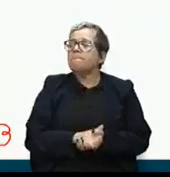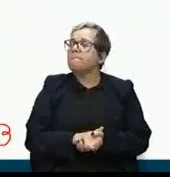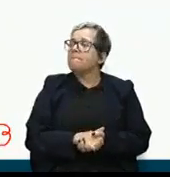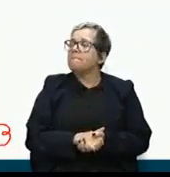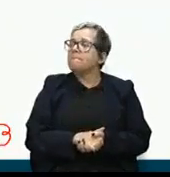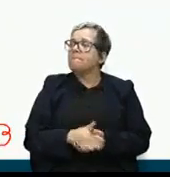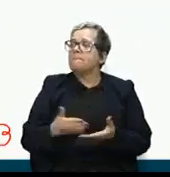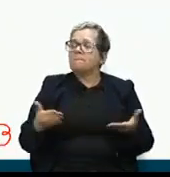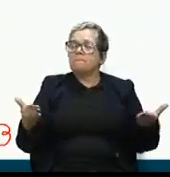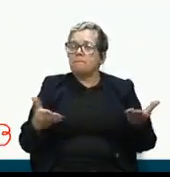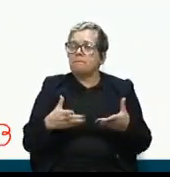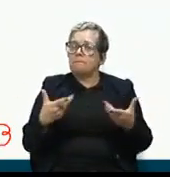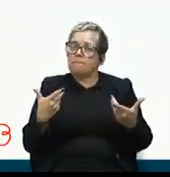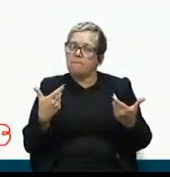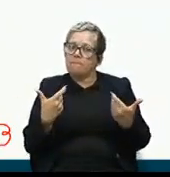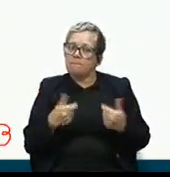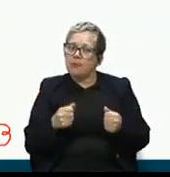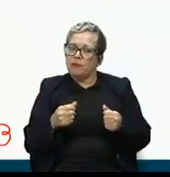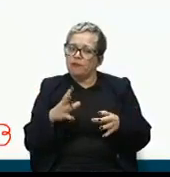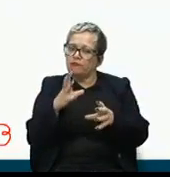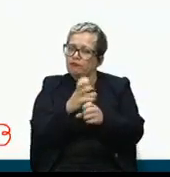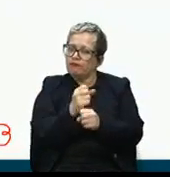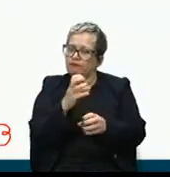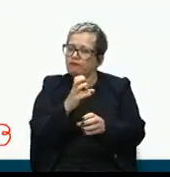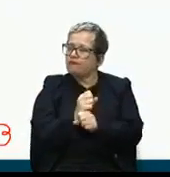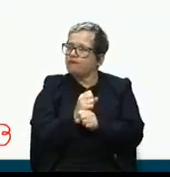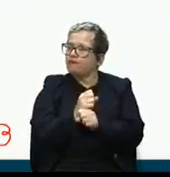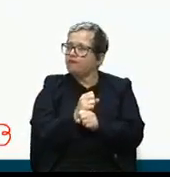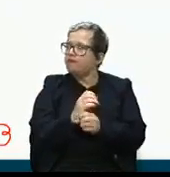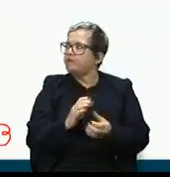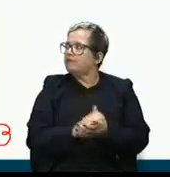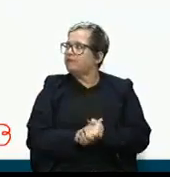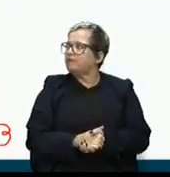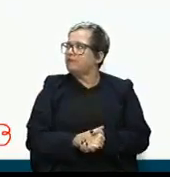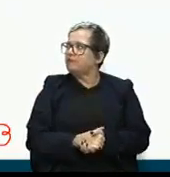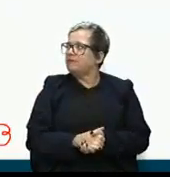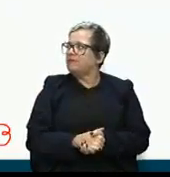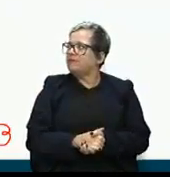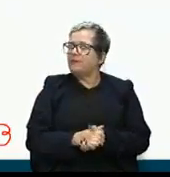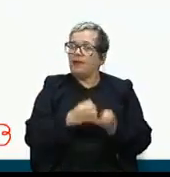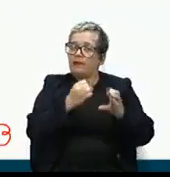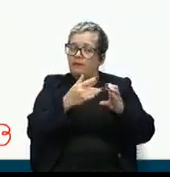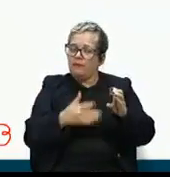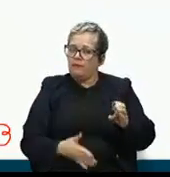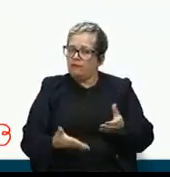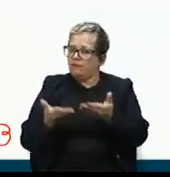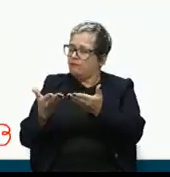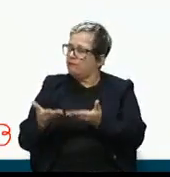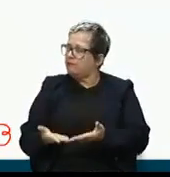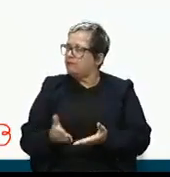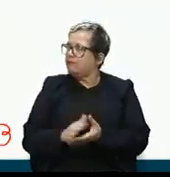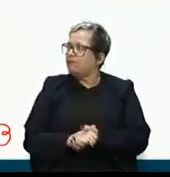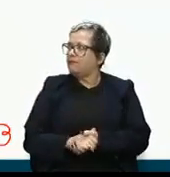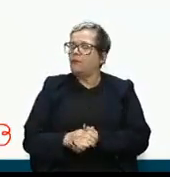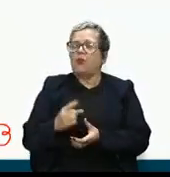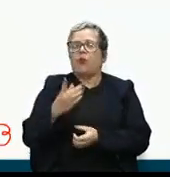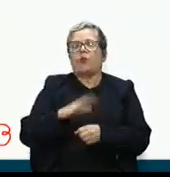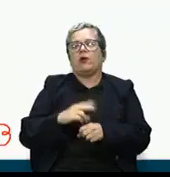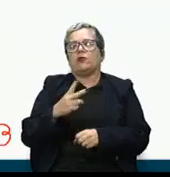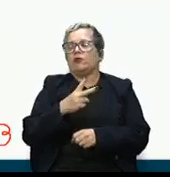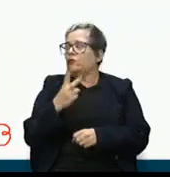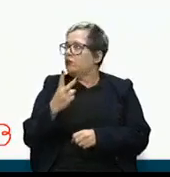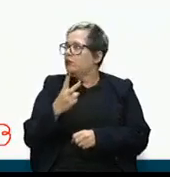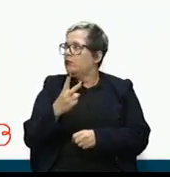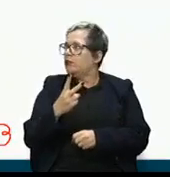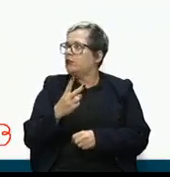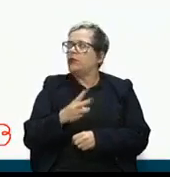Então, agora nós precisamos fazer essa operação, fazer essa soma dos elementos. Então, 1 mais